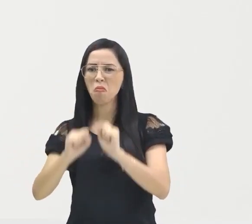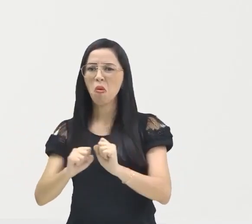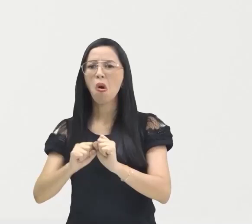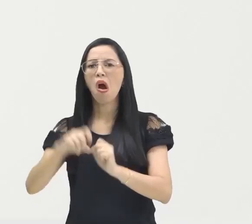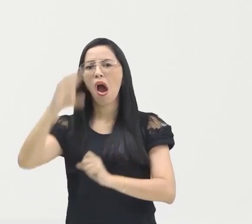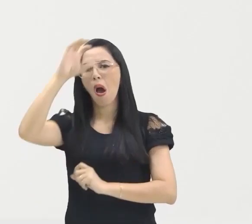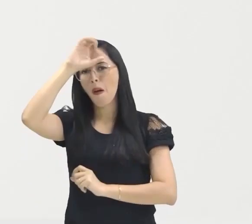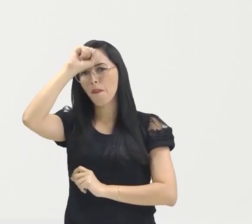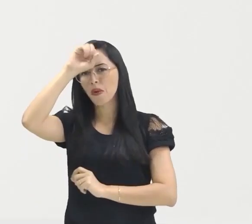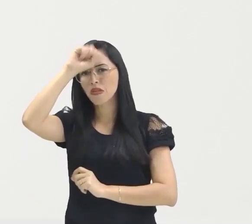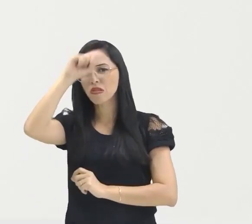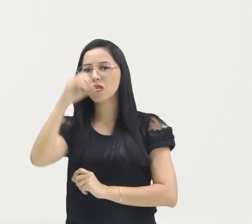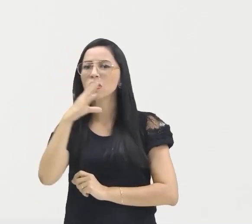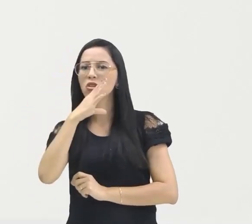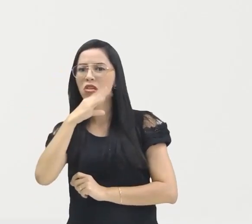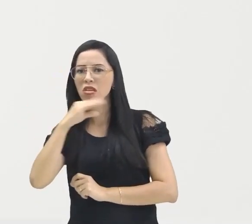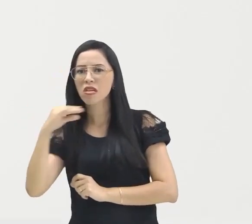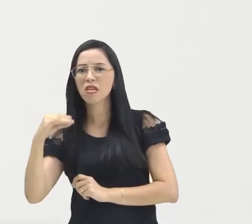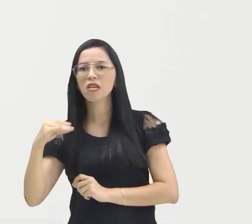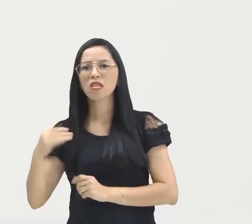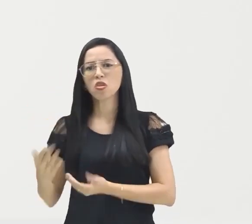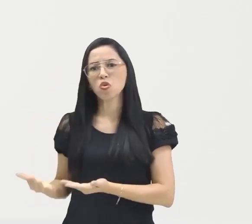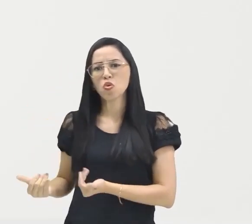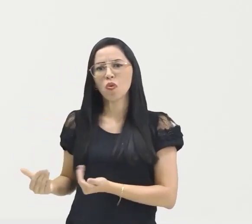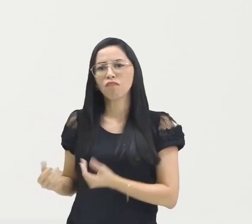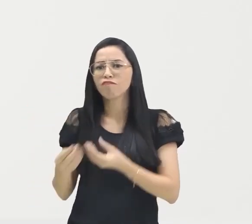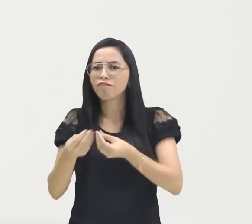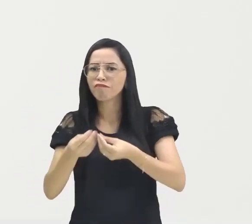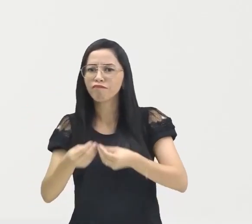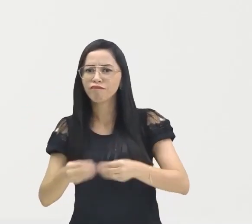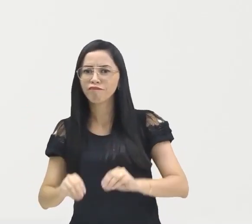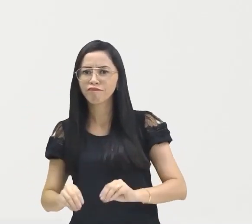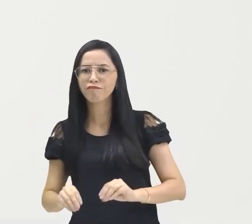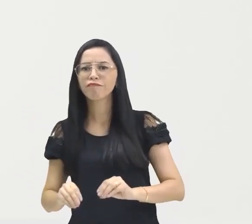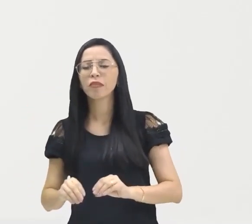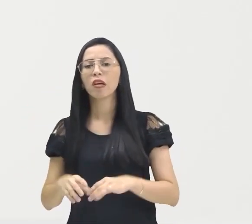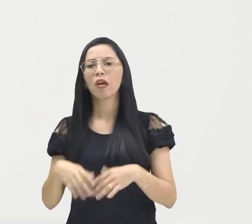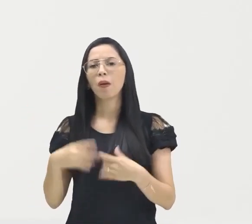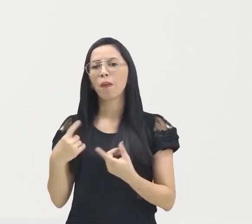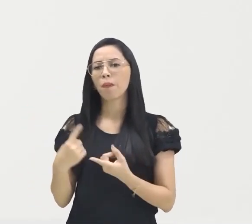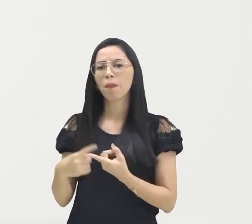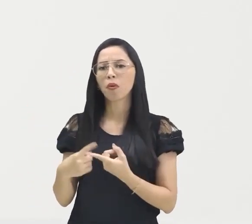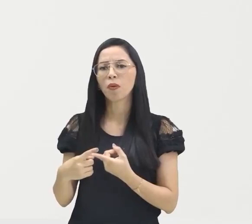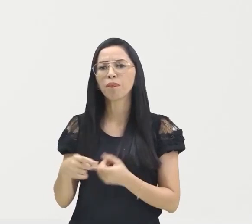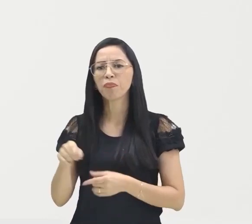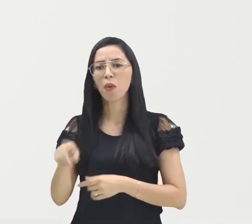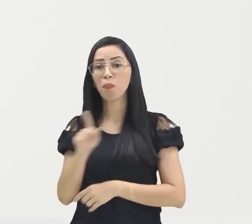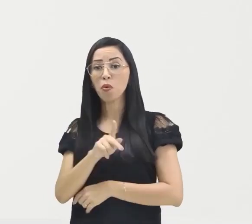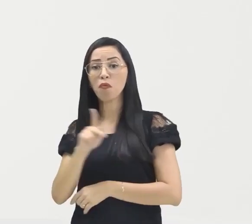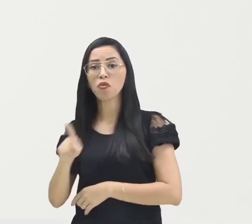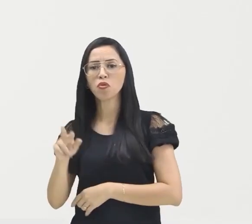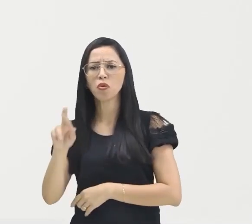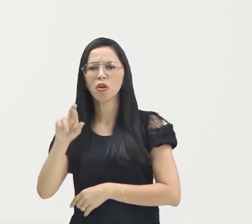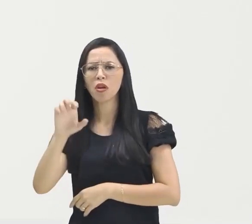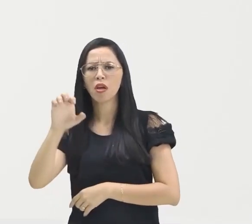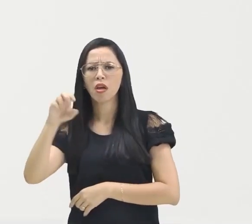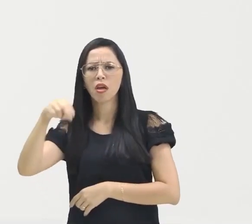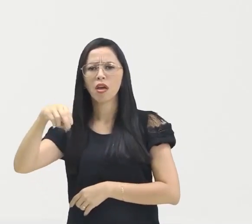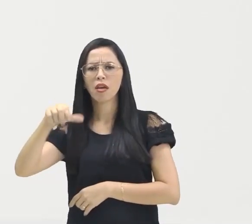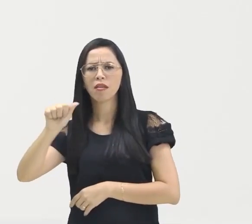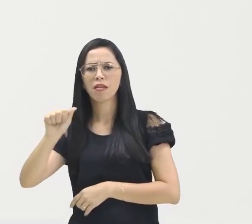e adolescentes. Segundo Renata Mouzinho, professora da Faculdade de Medicina